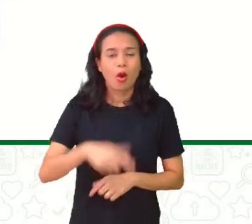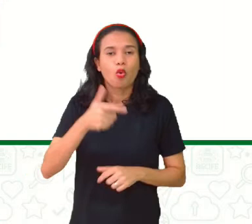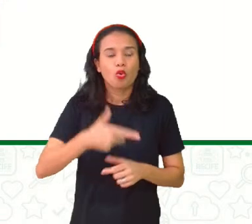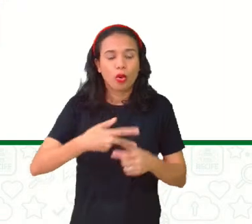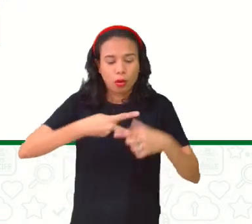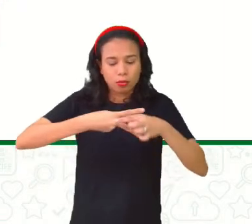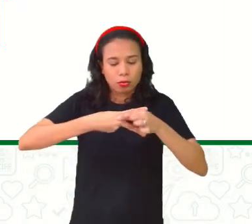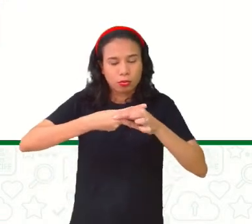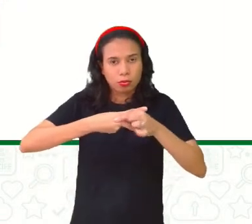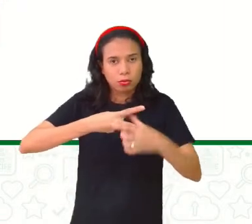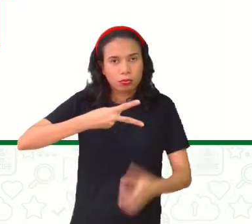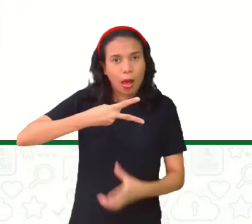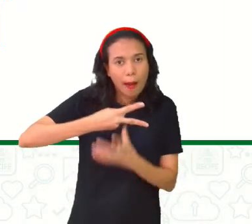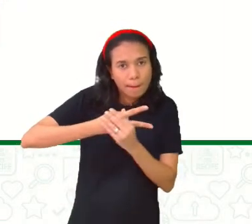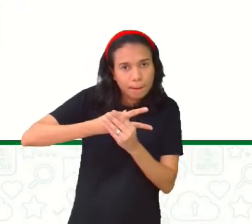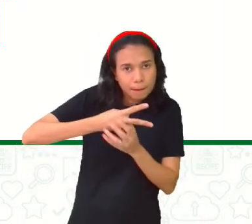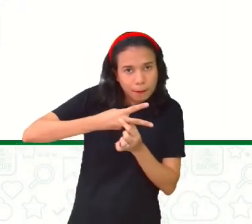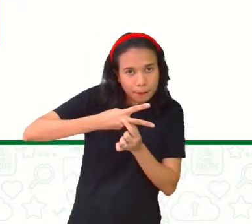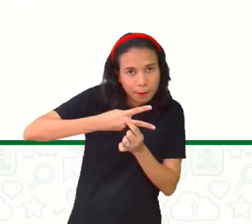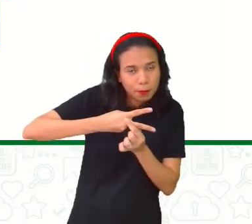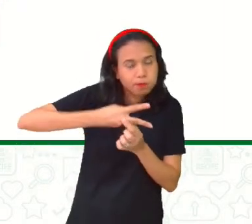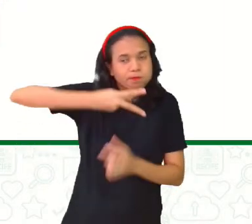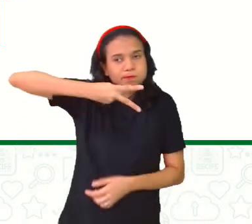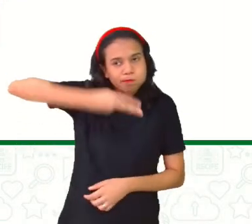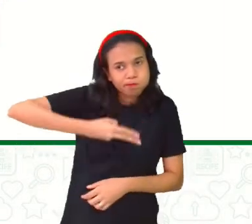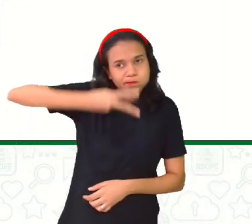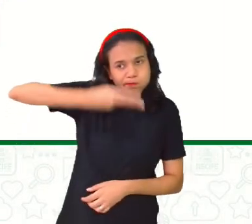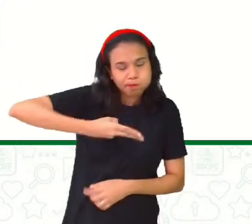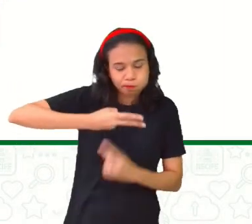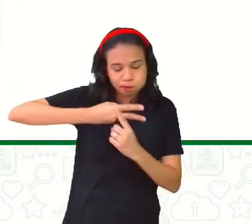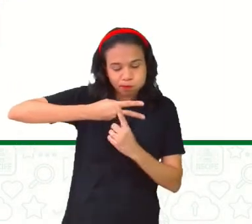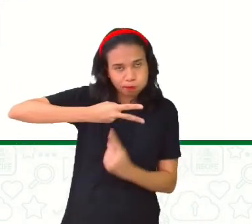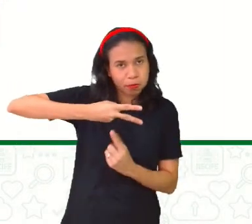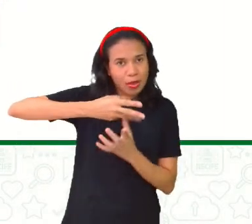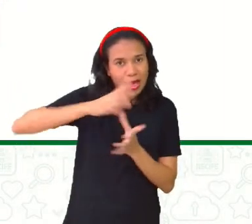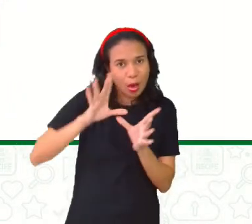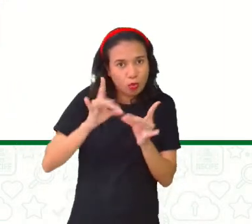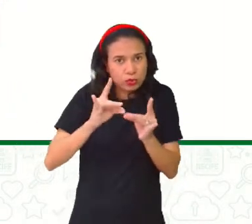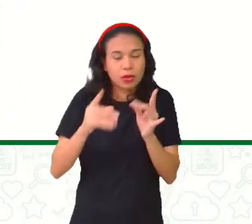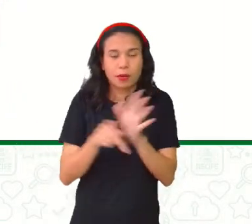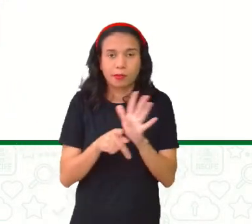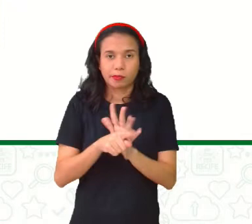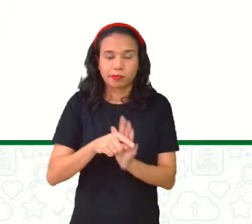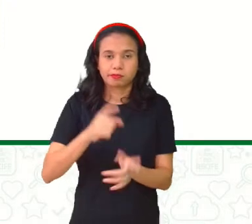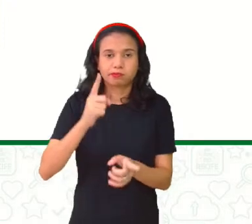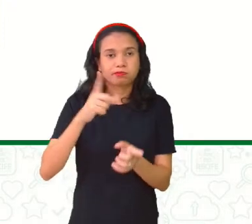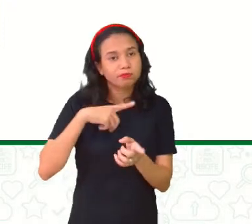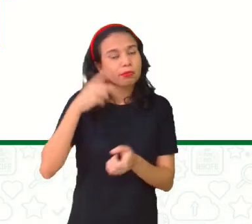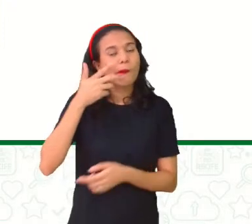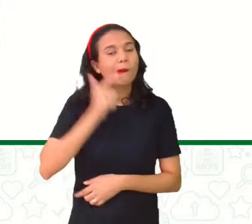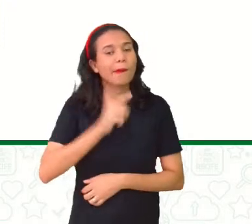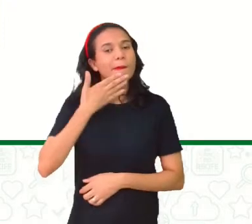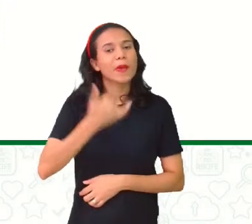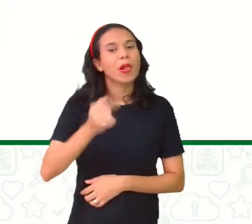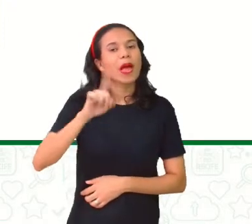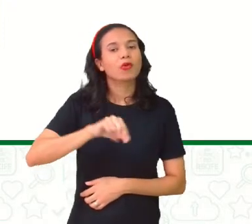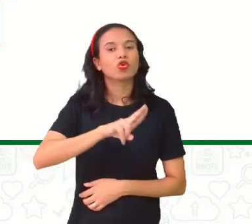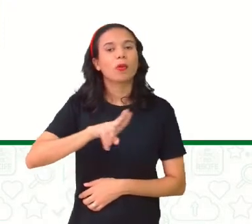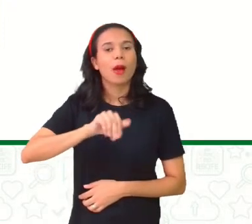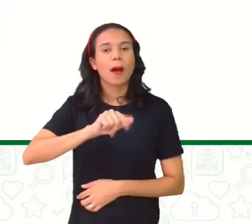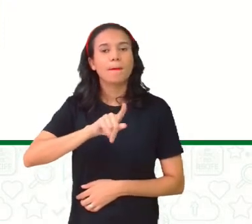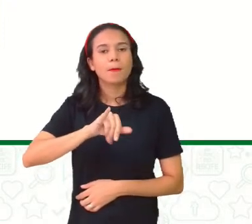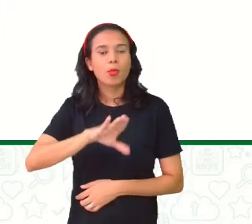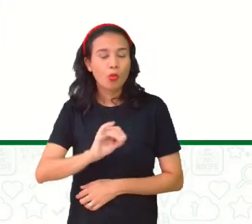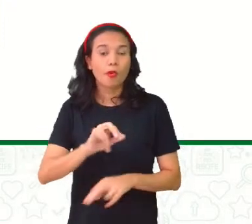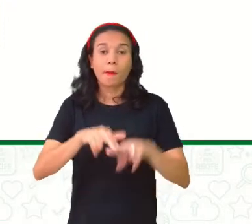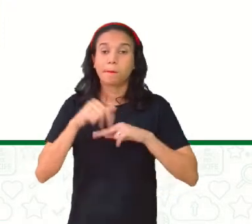a tesourinha está presa, ó, bem no meinho, não tem uma parte ali que prende as duas lâminas da tesoura, pronto, esse é o apoio. E